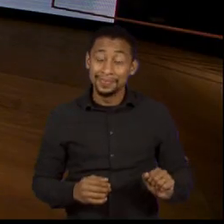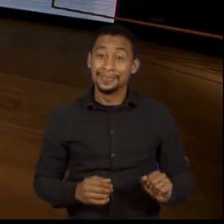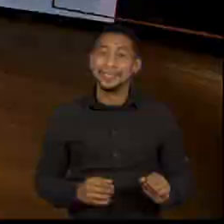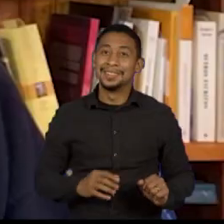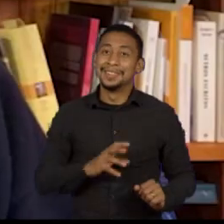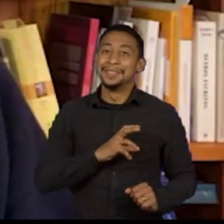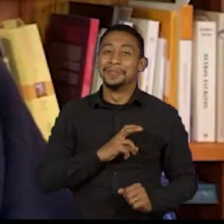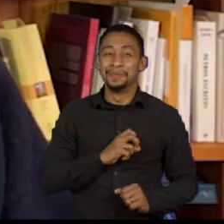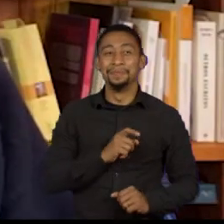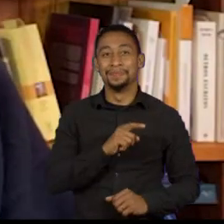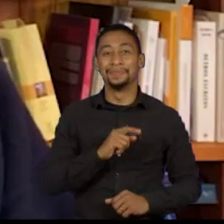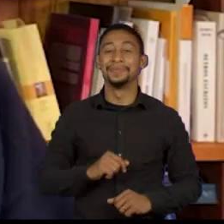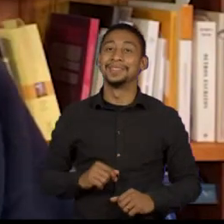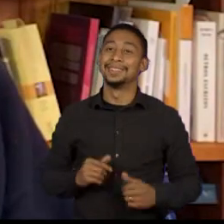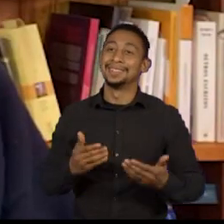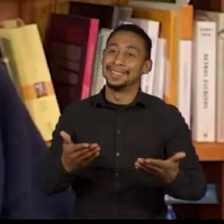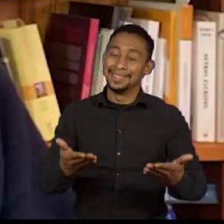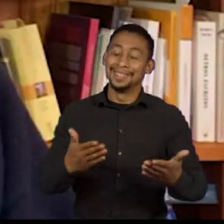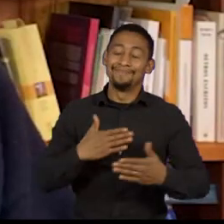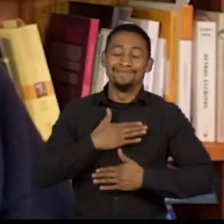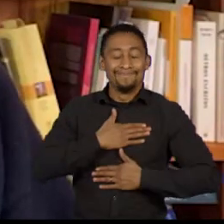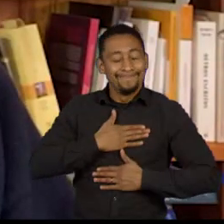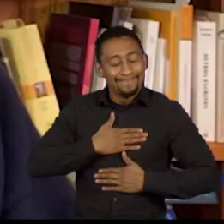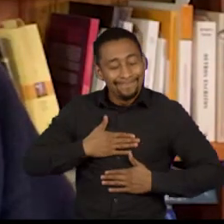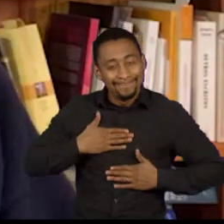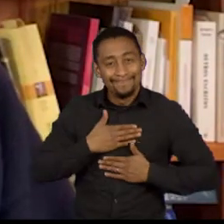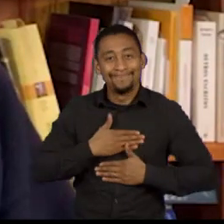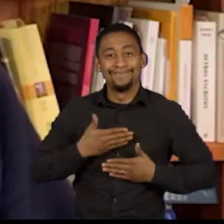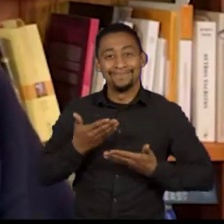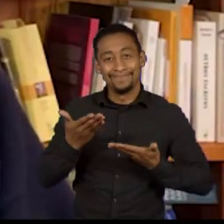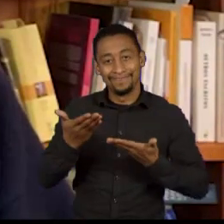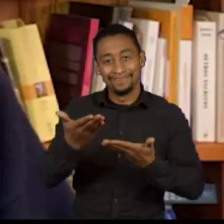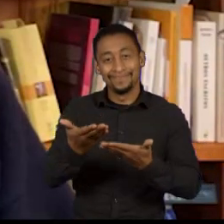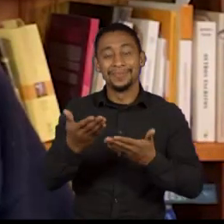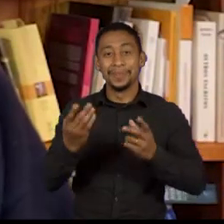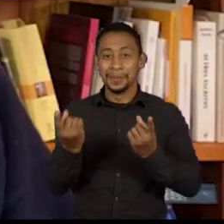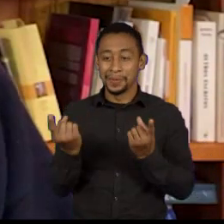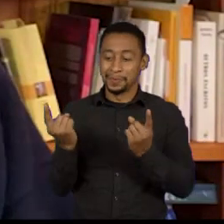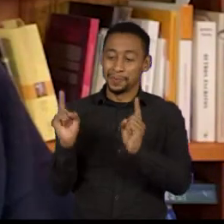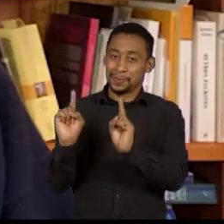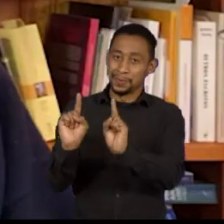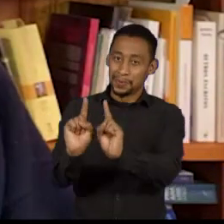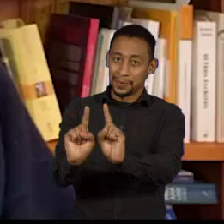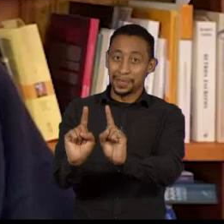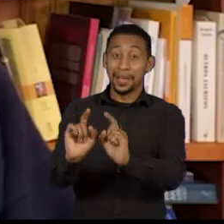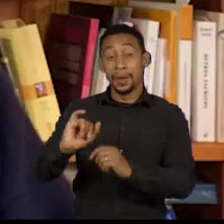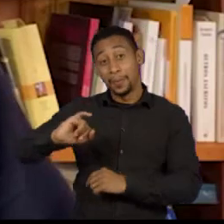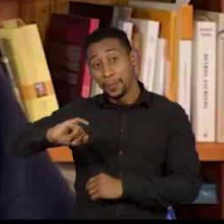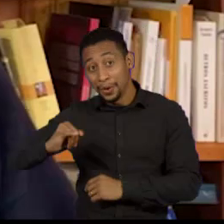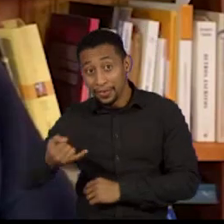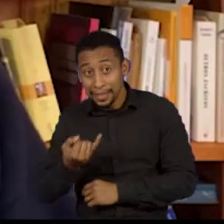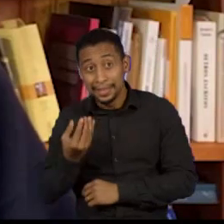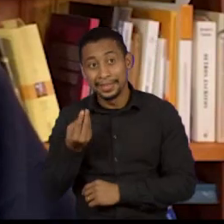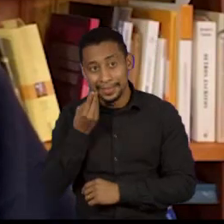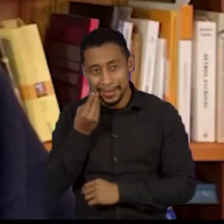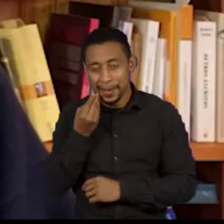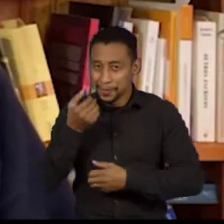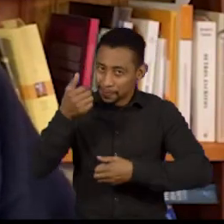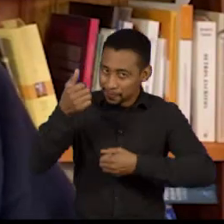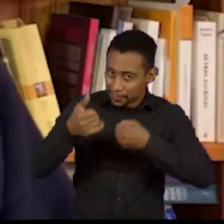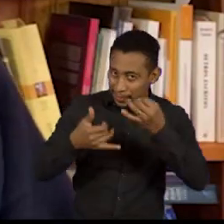amor. Beth, querida, é um prazer imenso estar com você aqui no seu Persona. E eu queria aproveitar para te dizer três